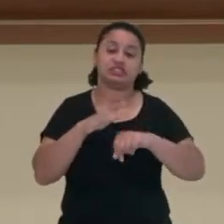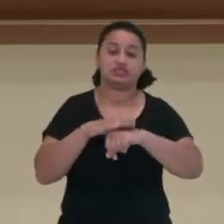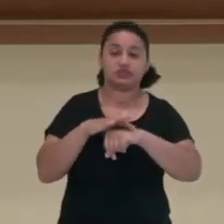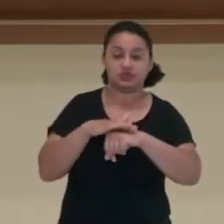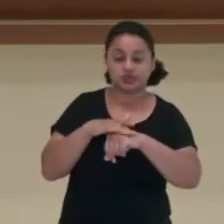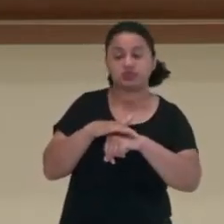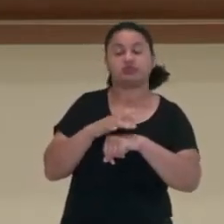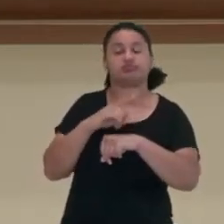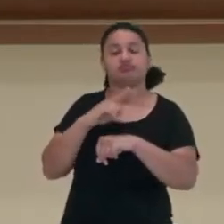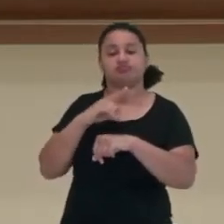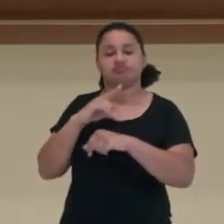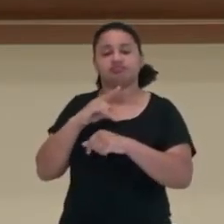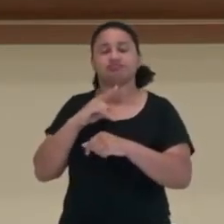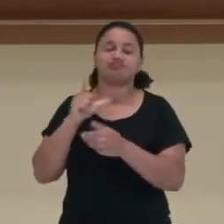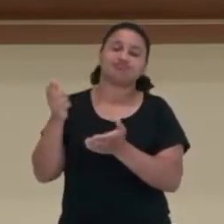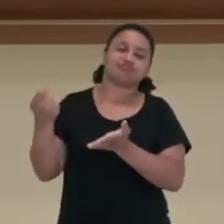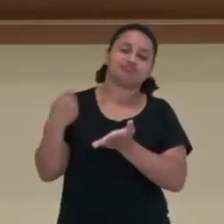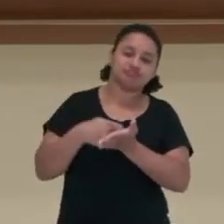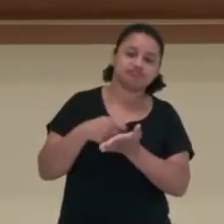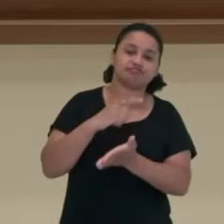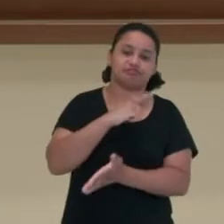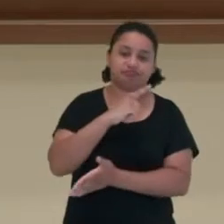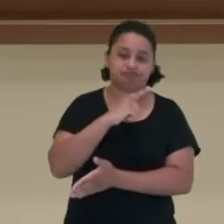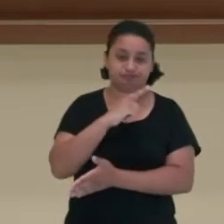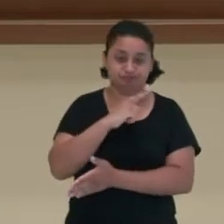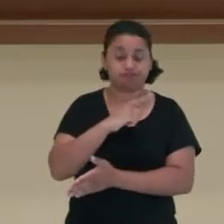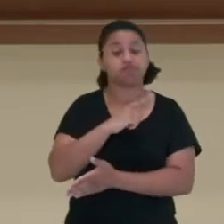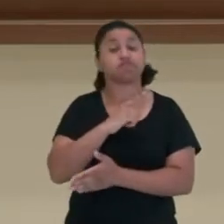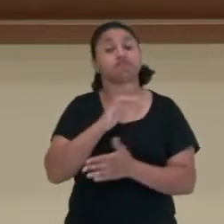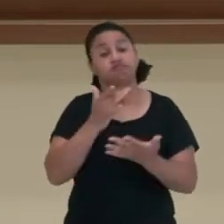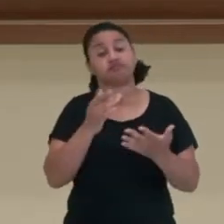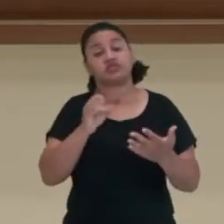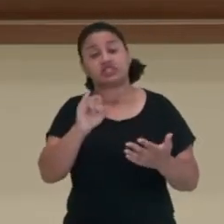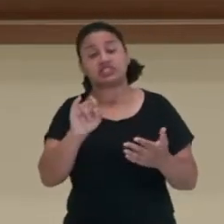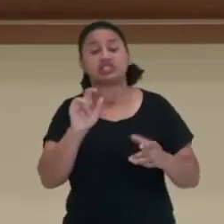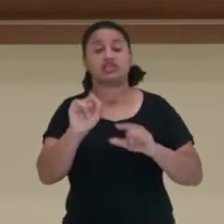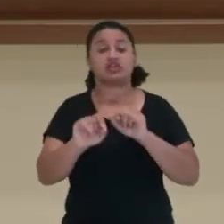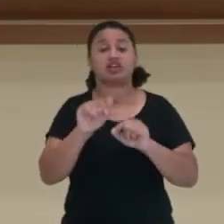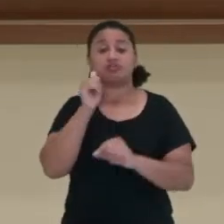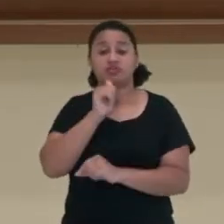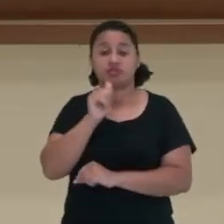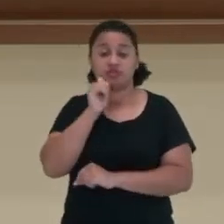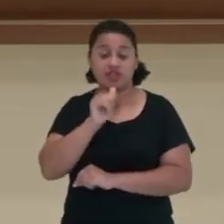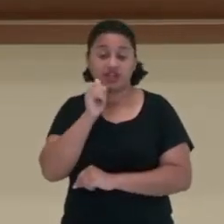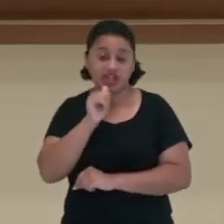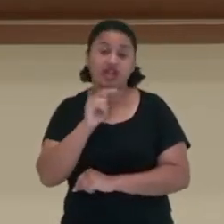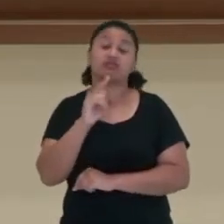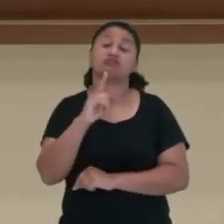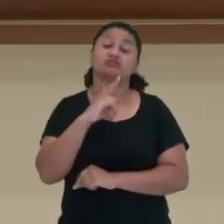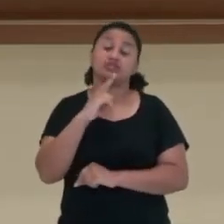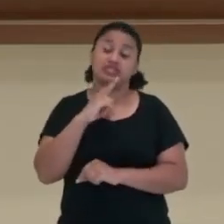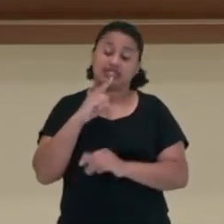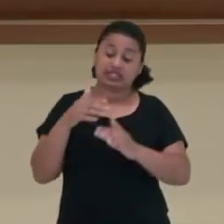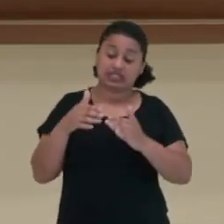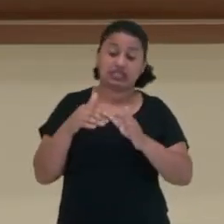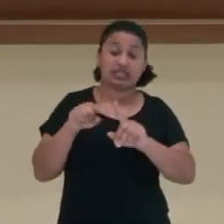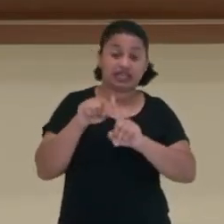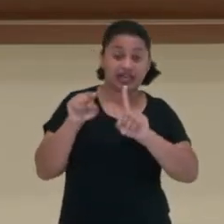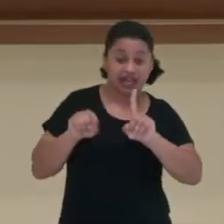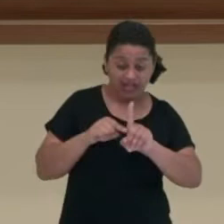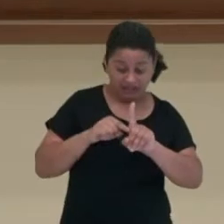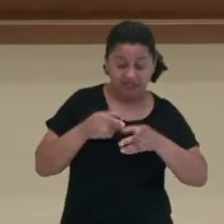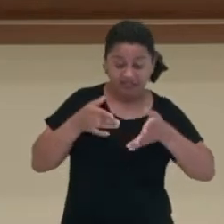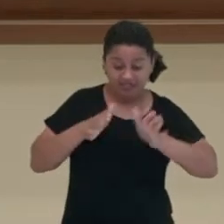ter um recurso que ele vai receber. Se é uma mulher e ela vai ter um bebê, ela vai